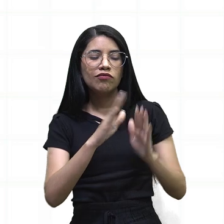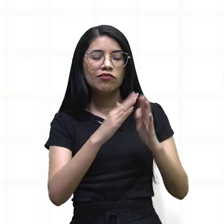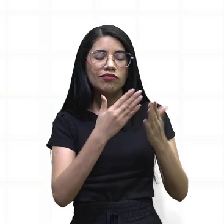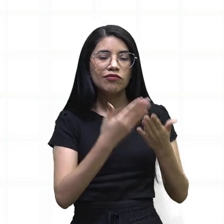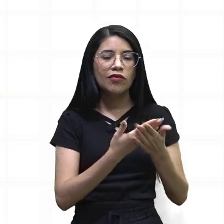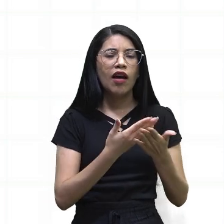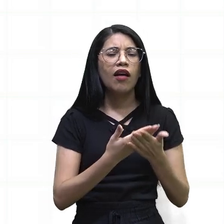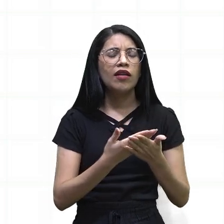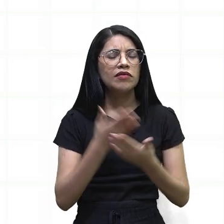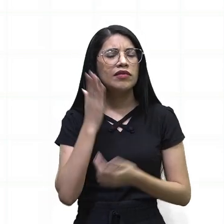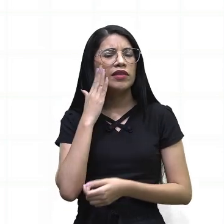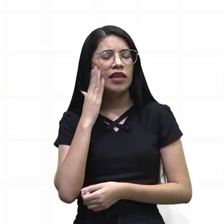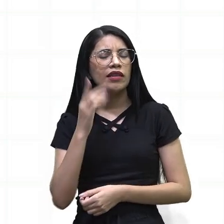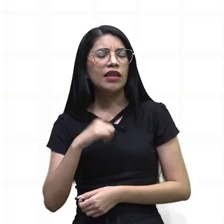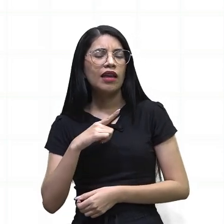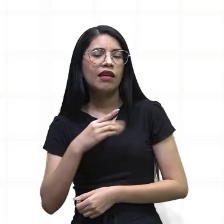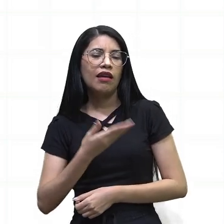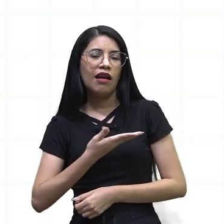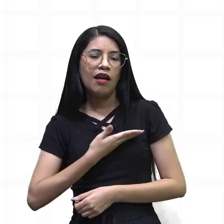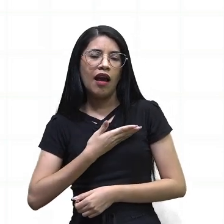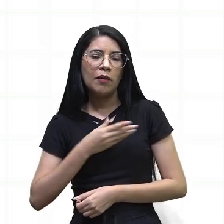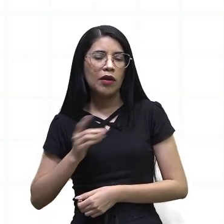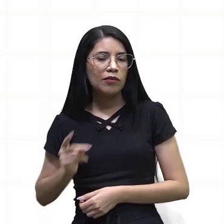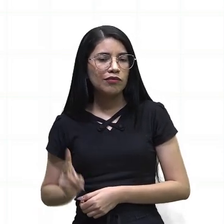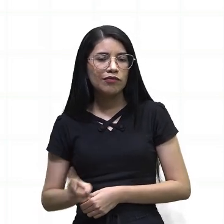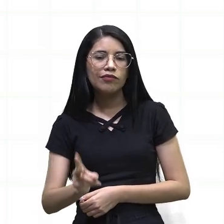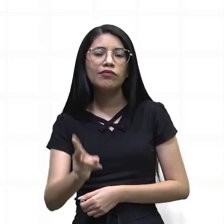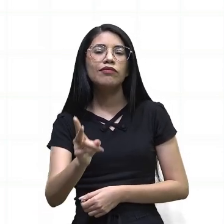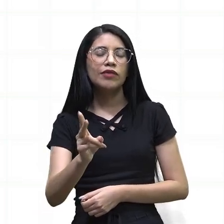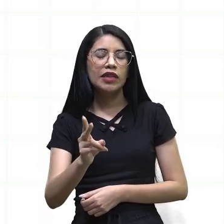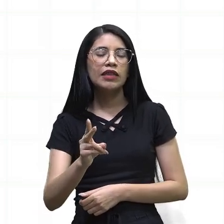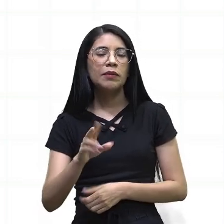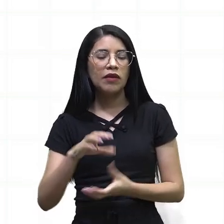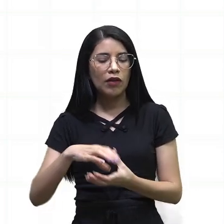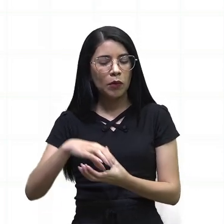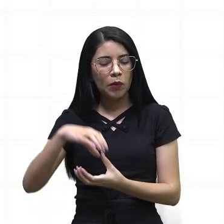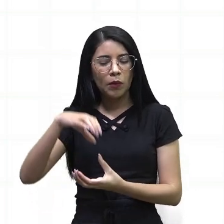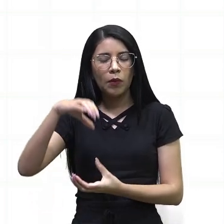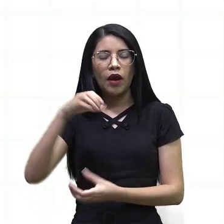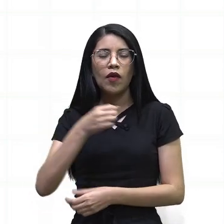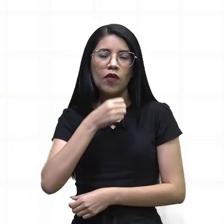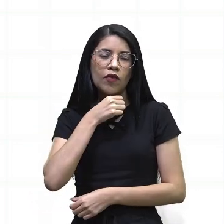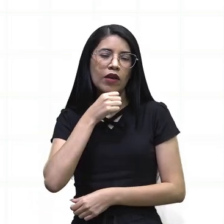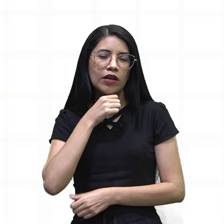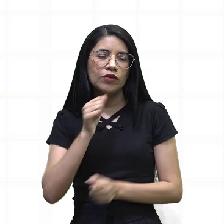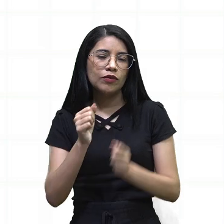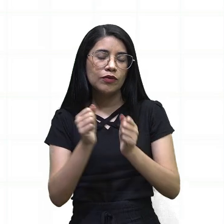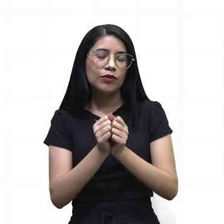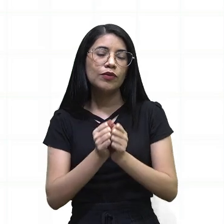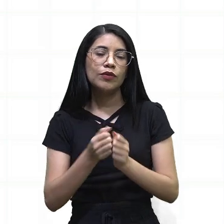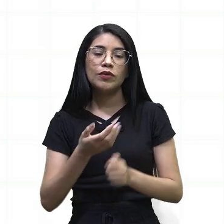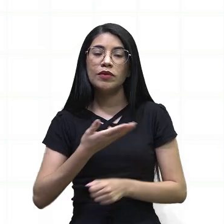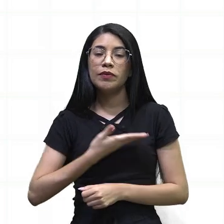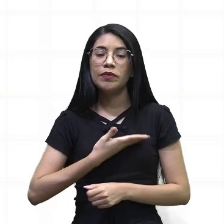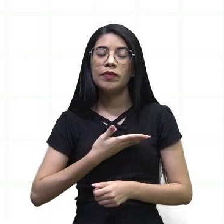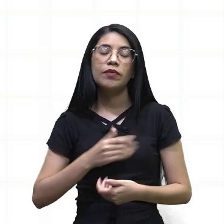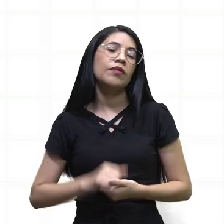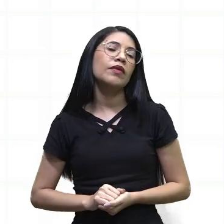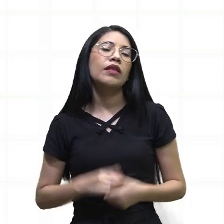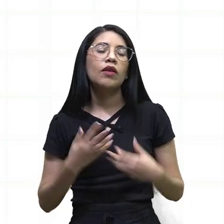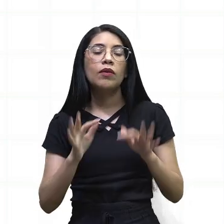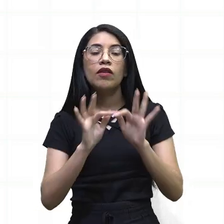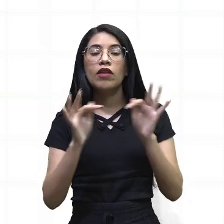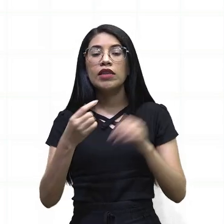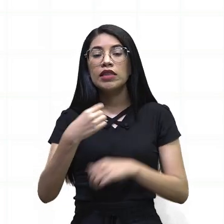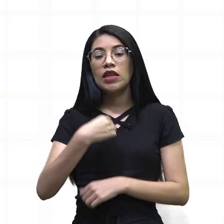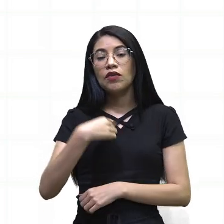que vocês vão ter amigos para sempre, que vão carregar e vão ficar velhinhos juntos, né? Então, vejam só. Eu e você seremos amigos